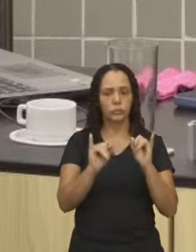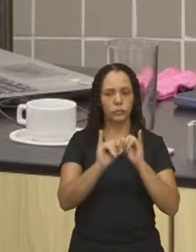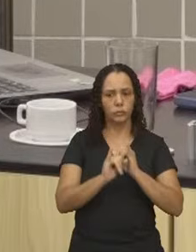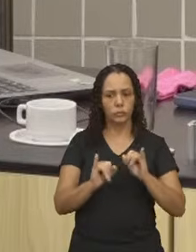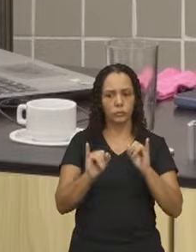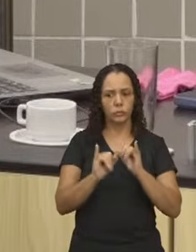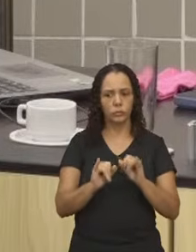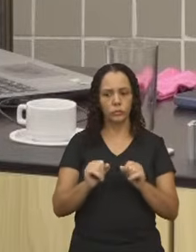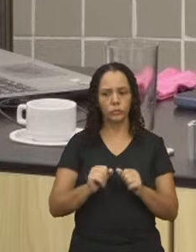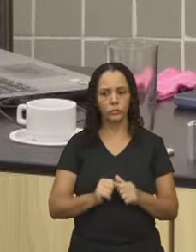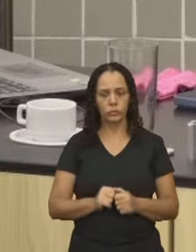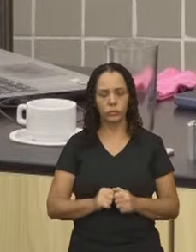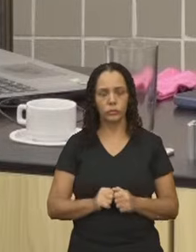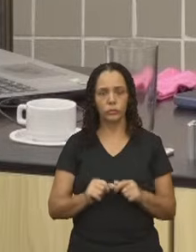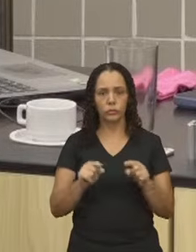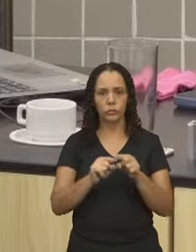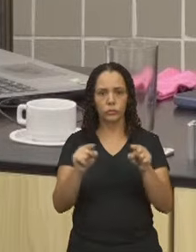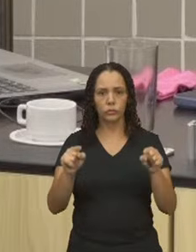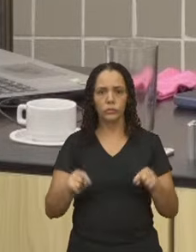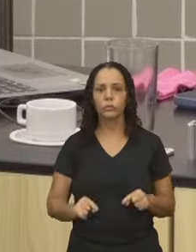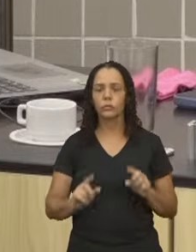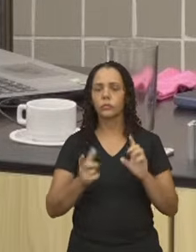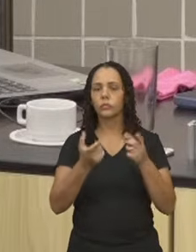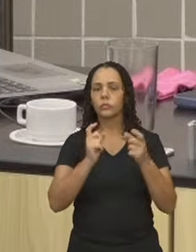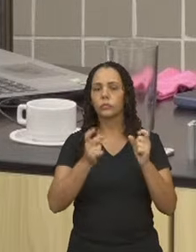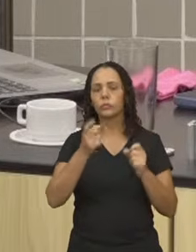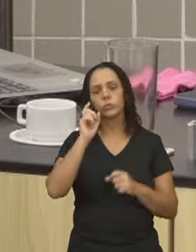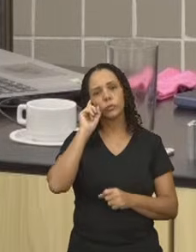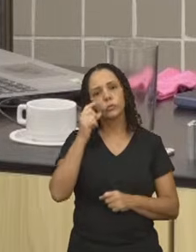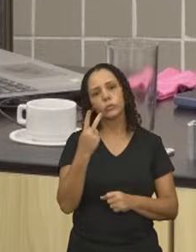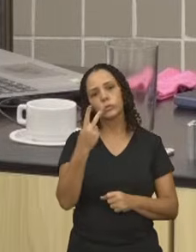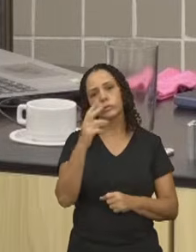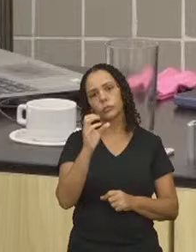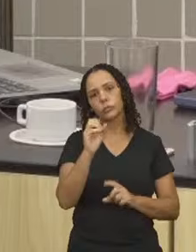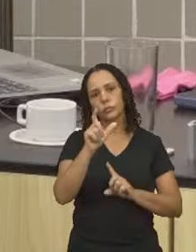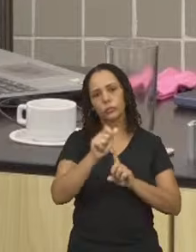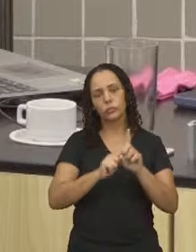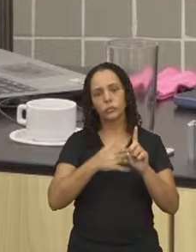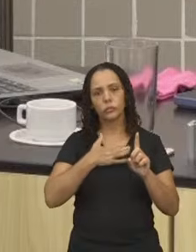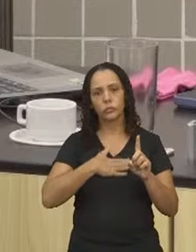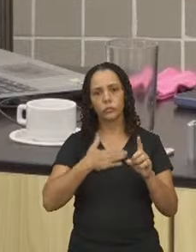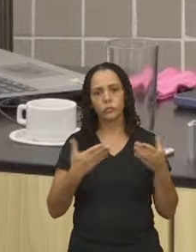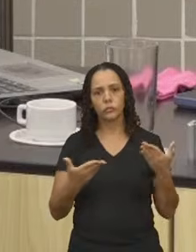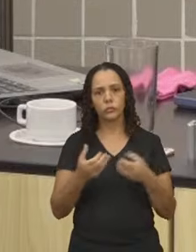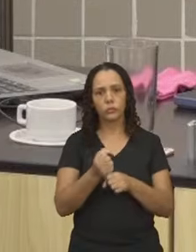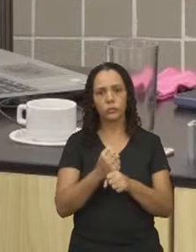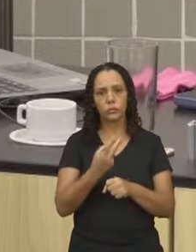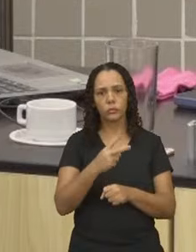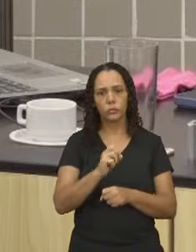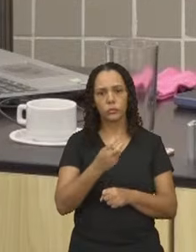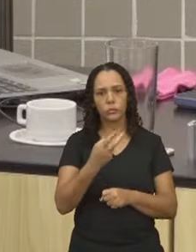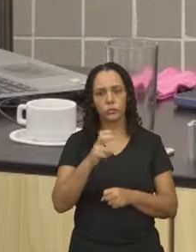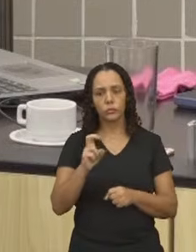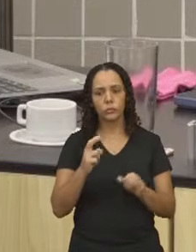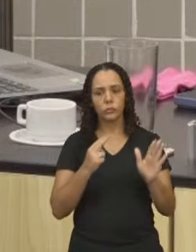presente manifestação. Sala das Sessões, 20 de agosto de 2025. Autoria,